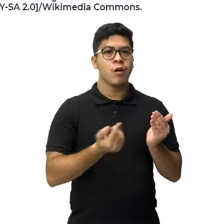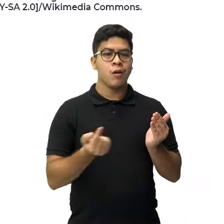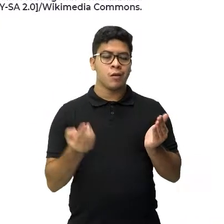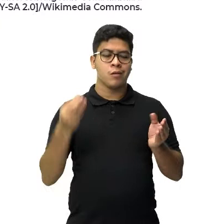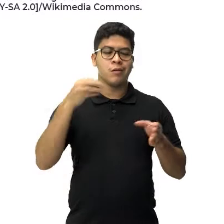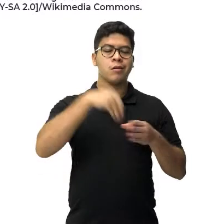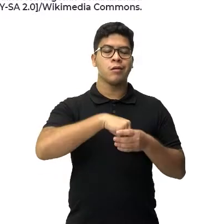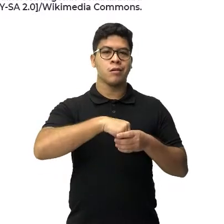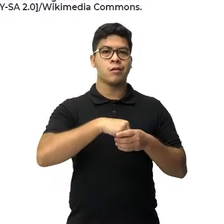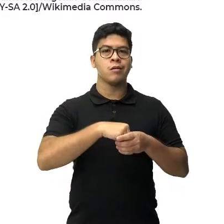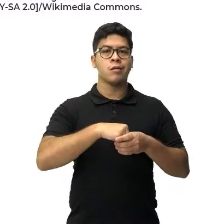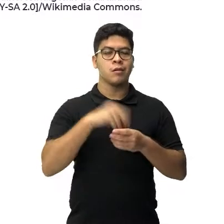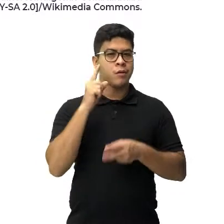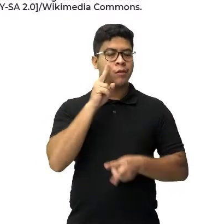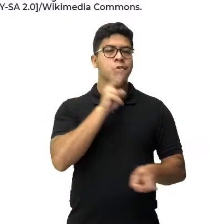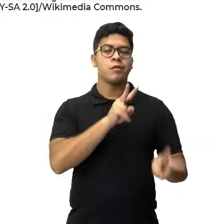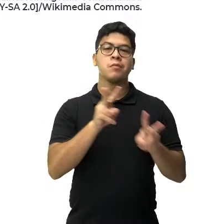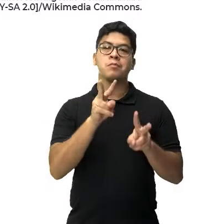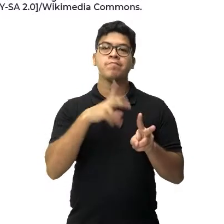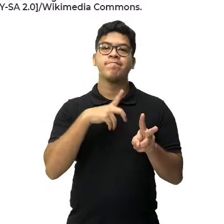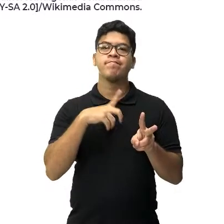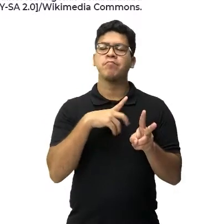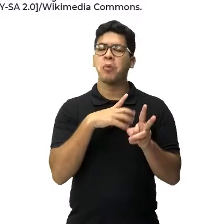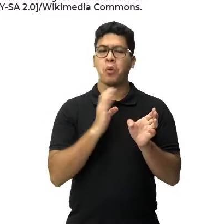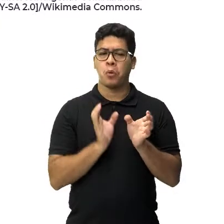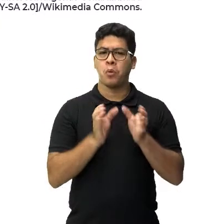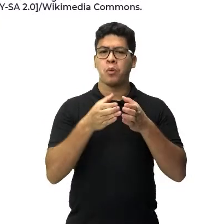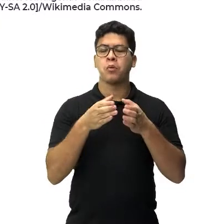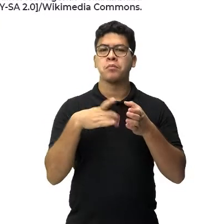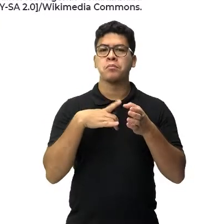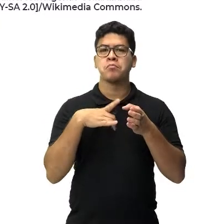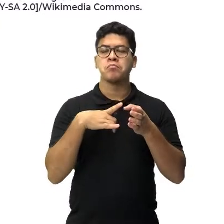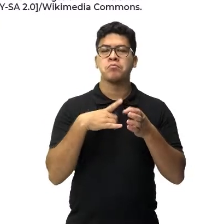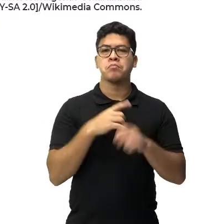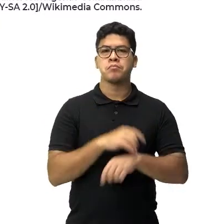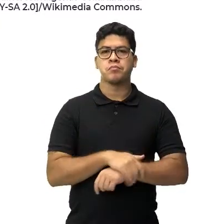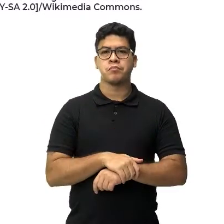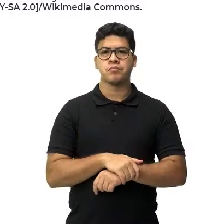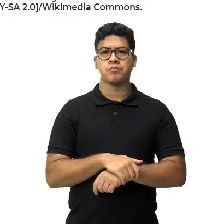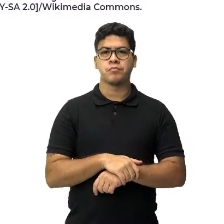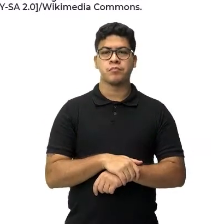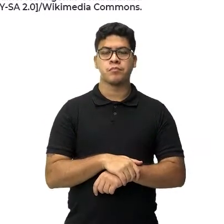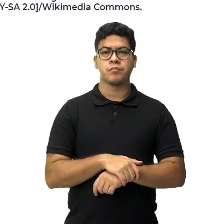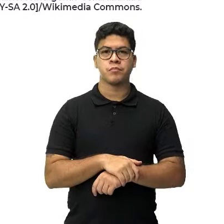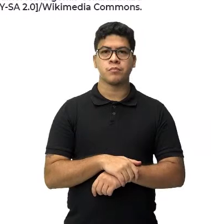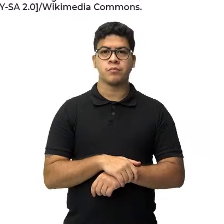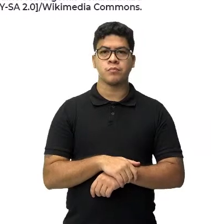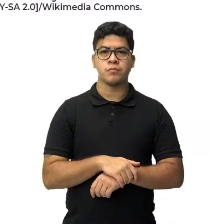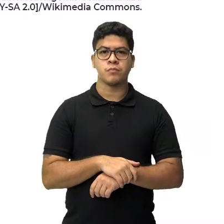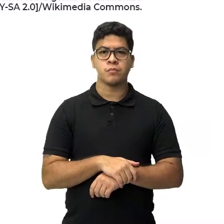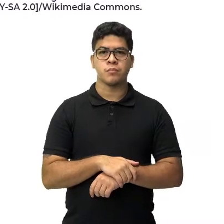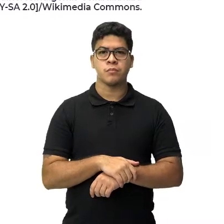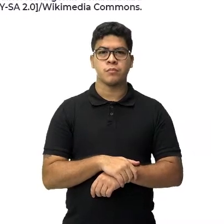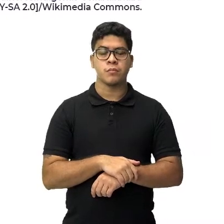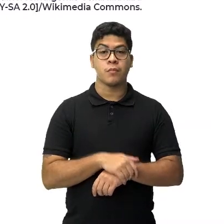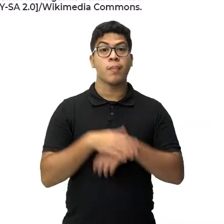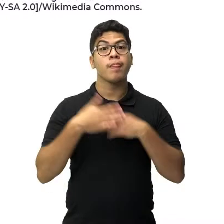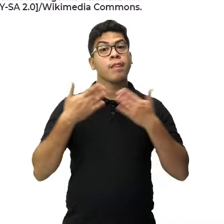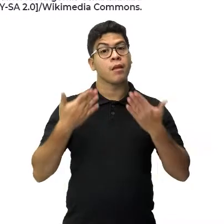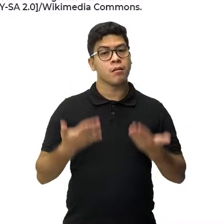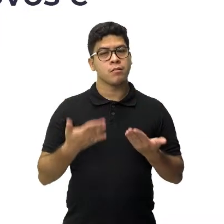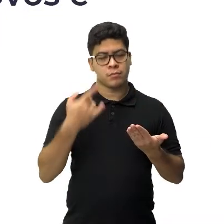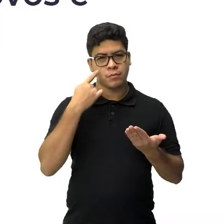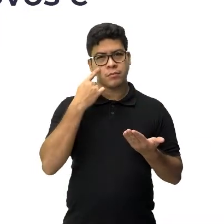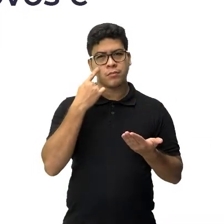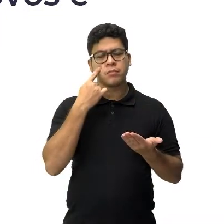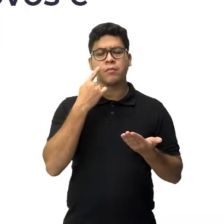juventude que faz parte aí desse conjunto da população brasileira, certo? Muito bem. Então,